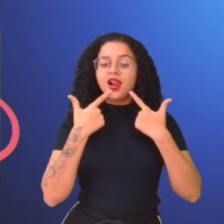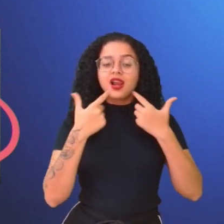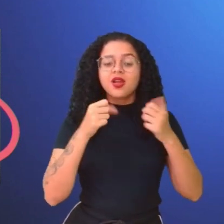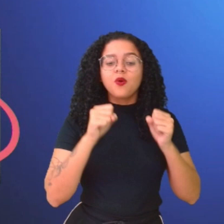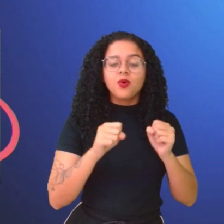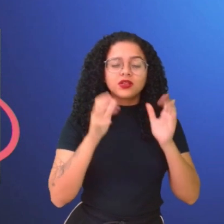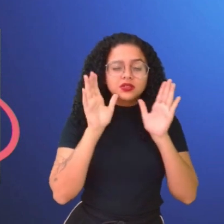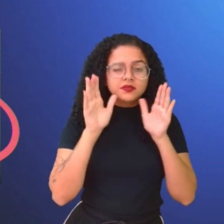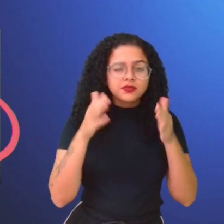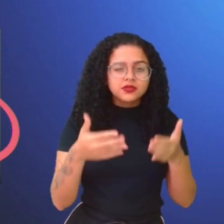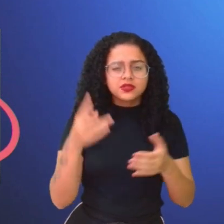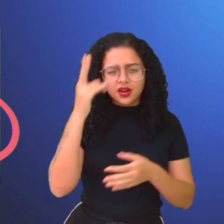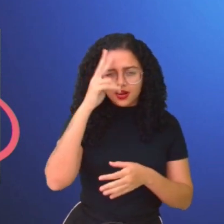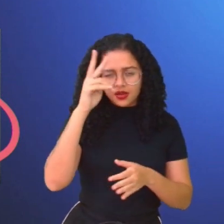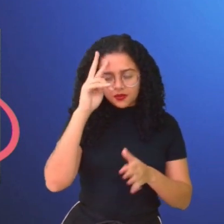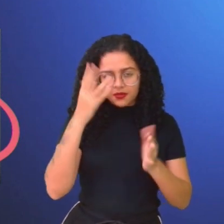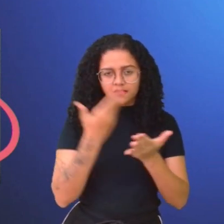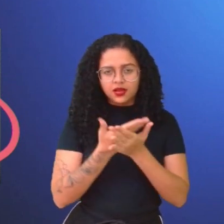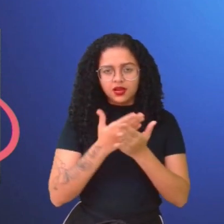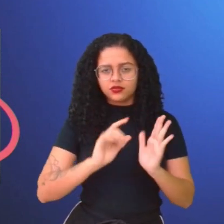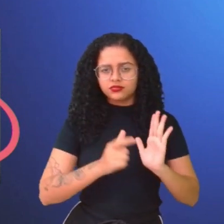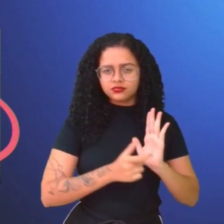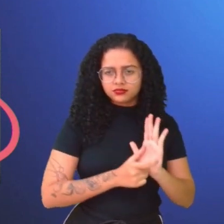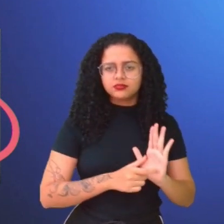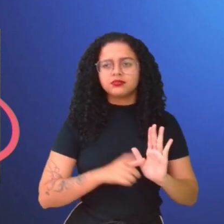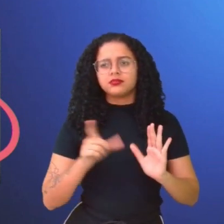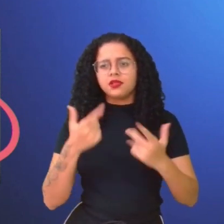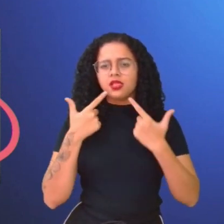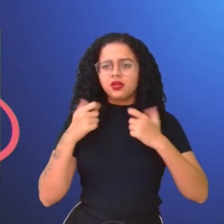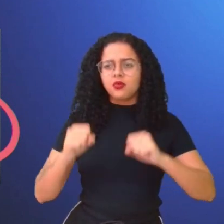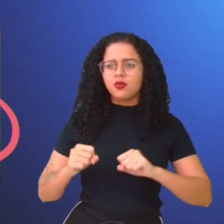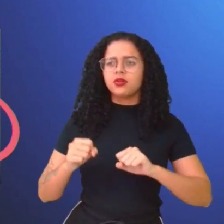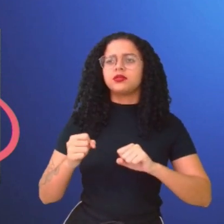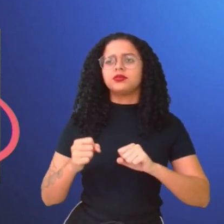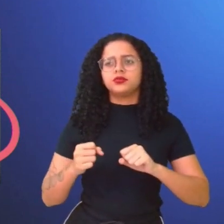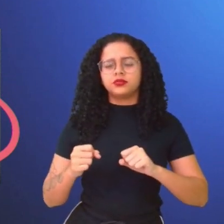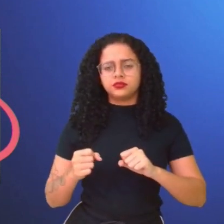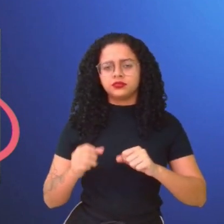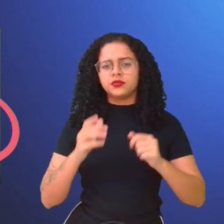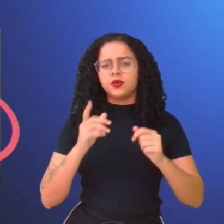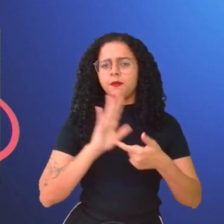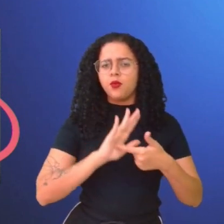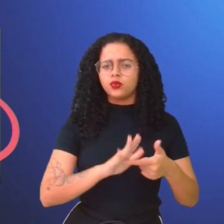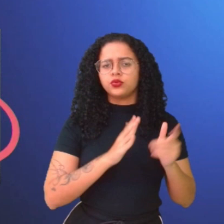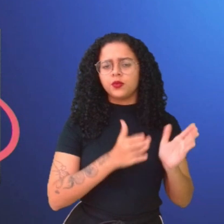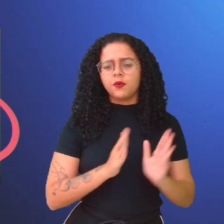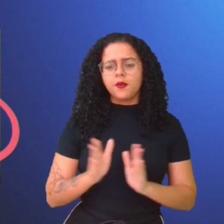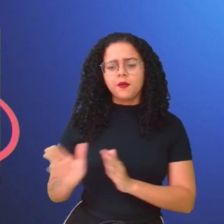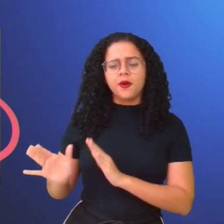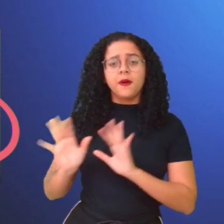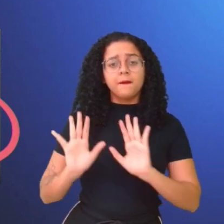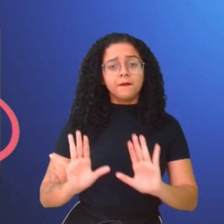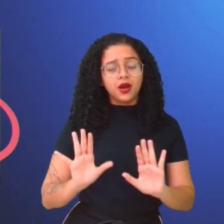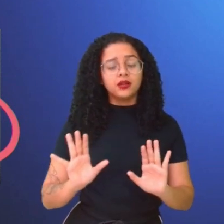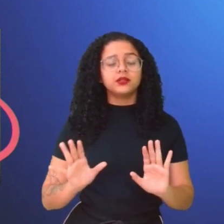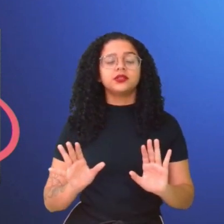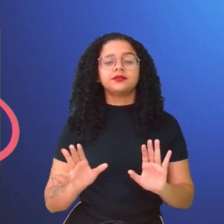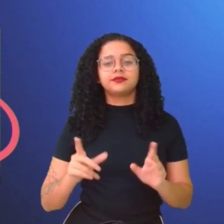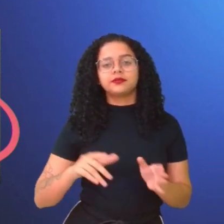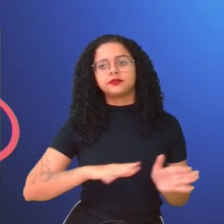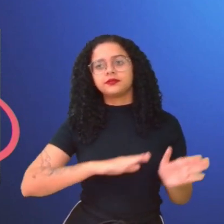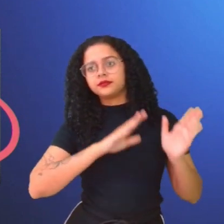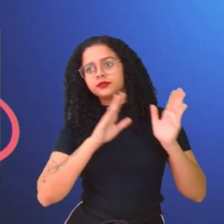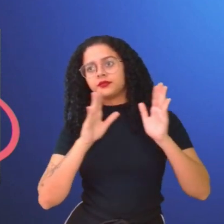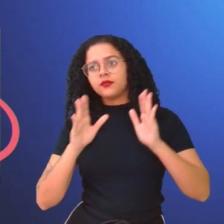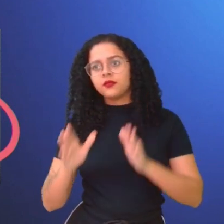de software, quando a gente passou o desafio, a gente deixou bem à vontade aquela linguagem de vocês, no passo a passo. Mas, quando a gente vai para,